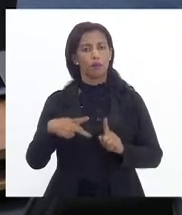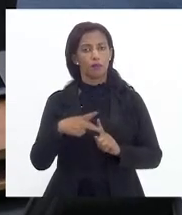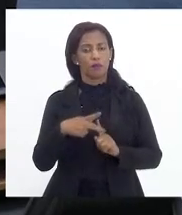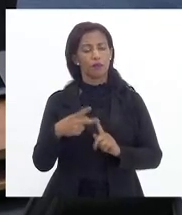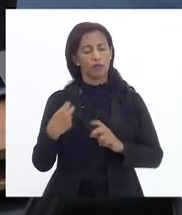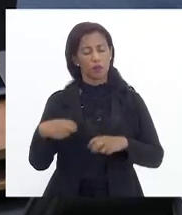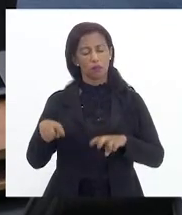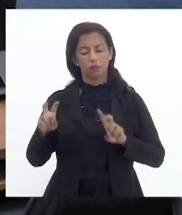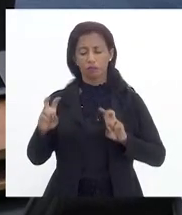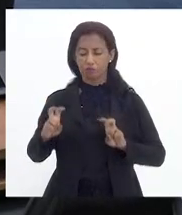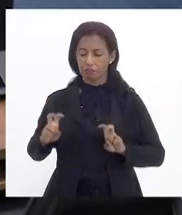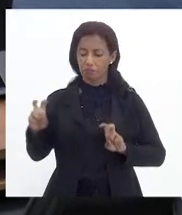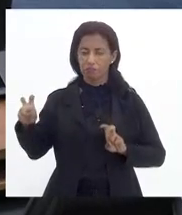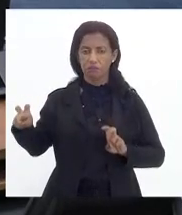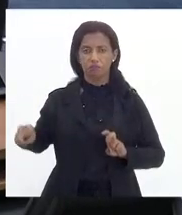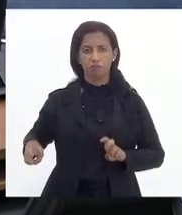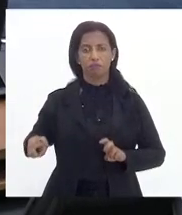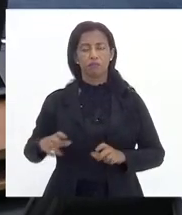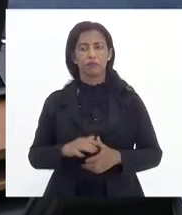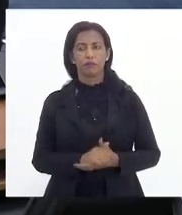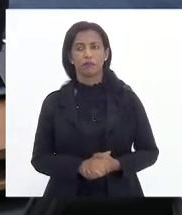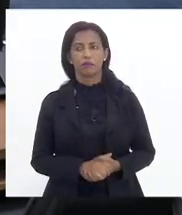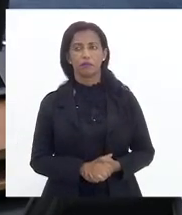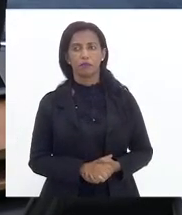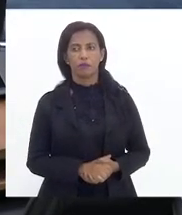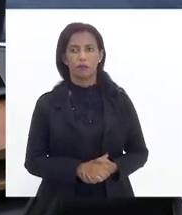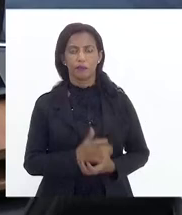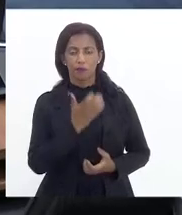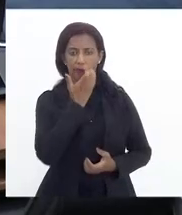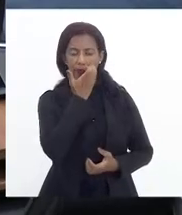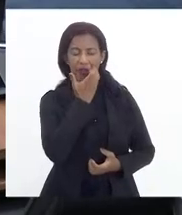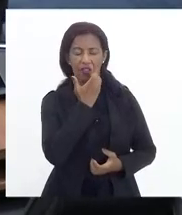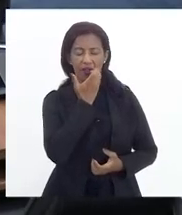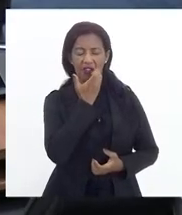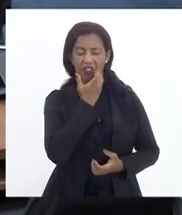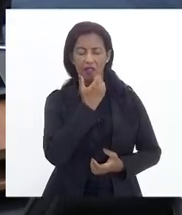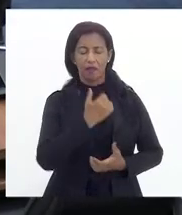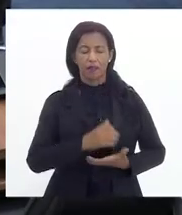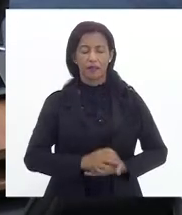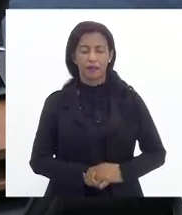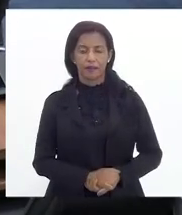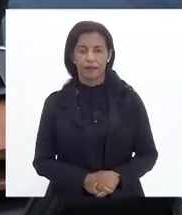para fazer parte da nossa mesa sim por favor me a direita